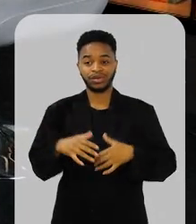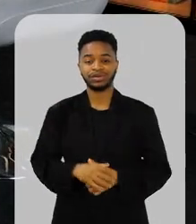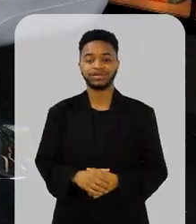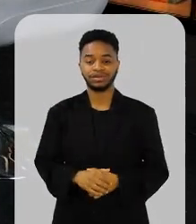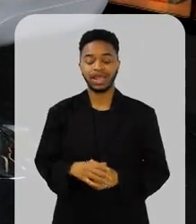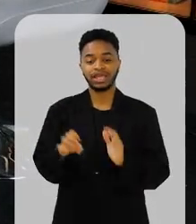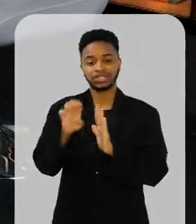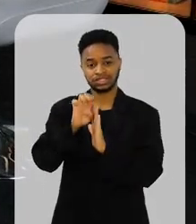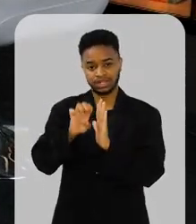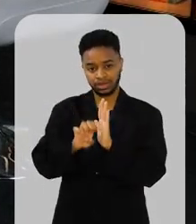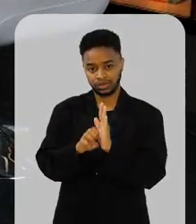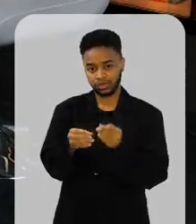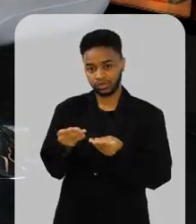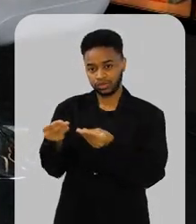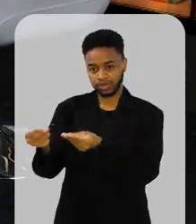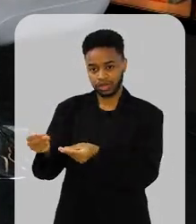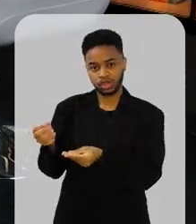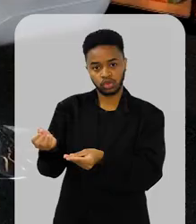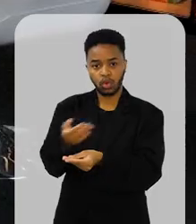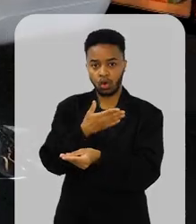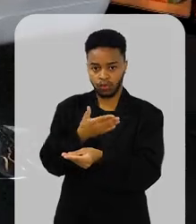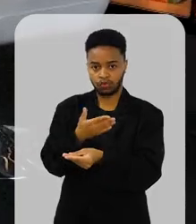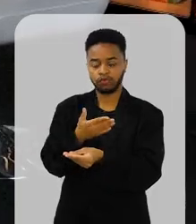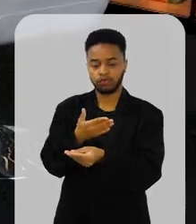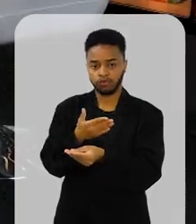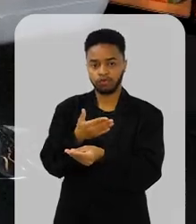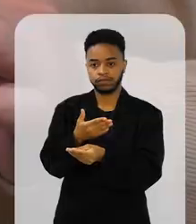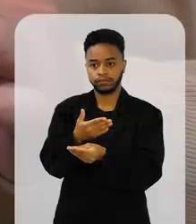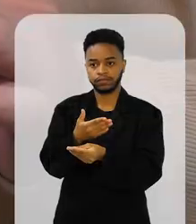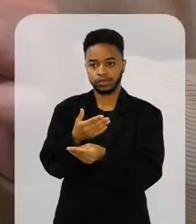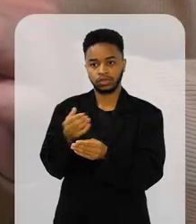o estatuto. Muito obrigada.